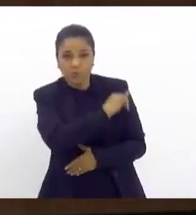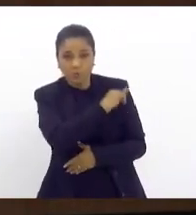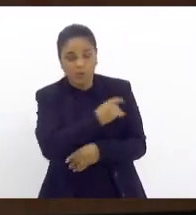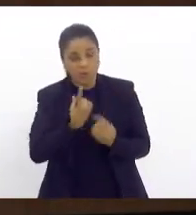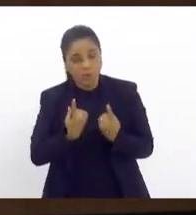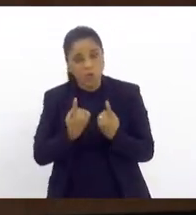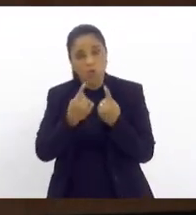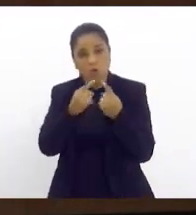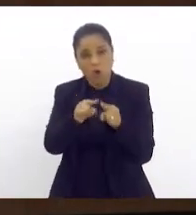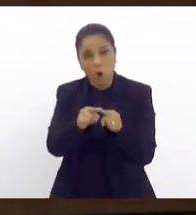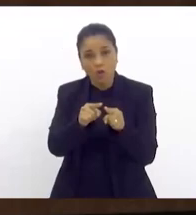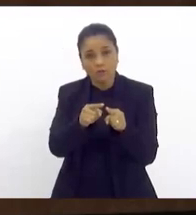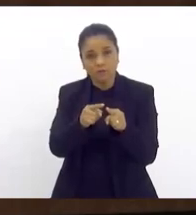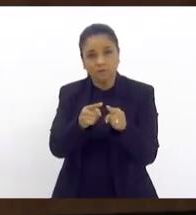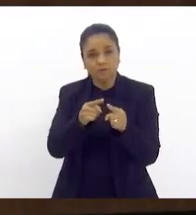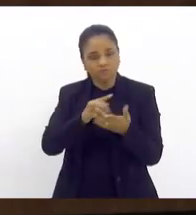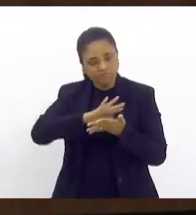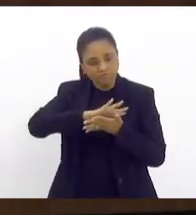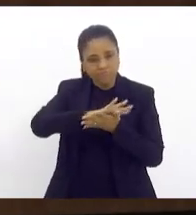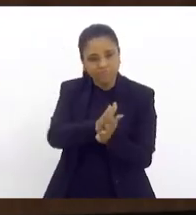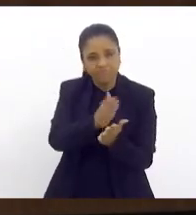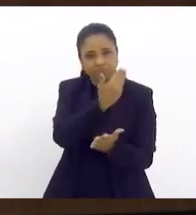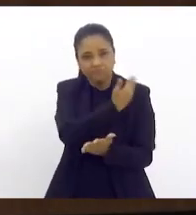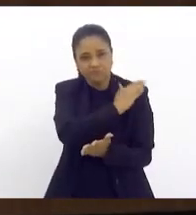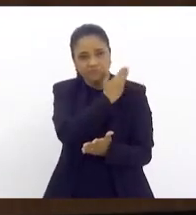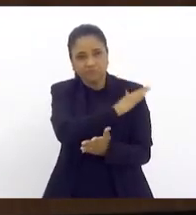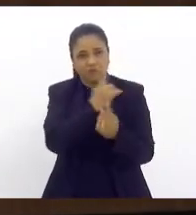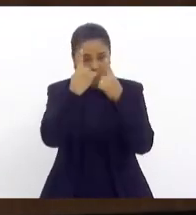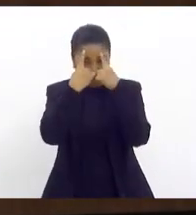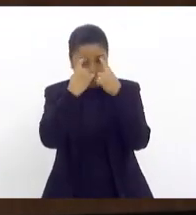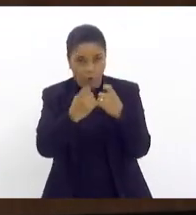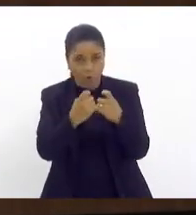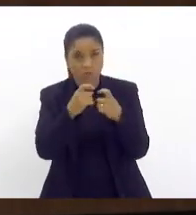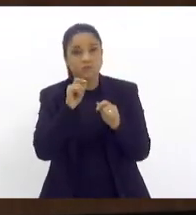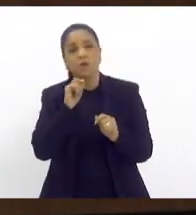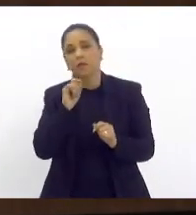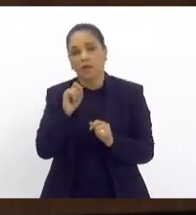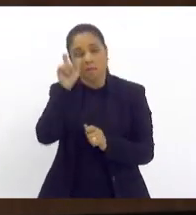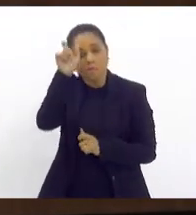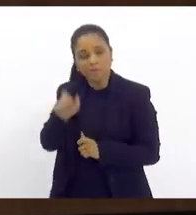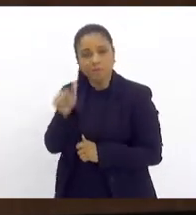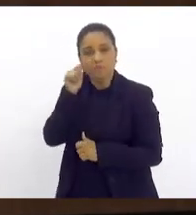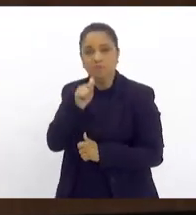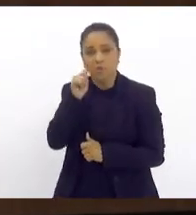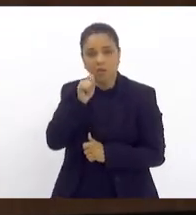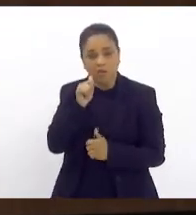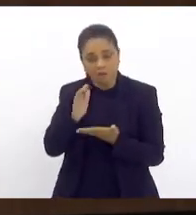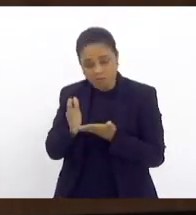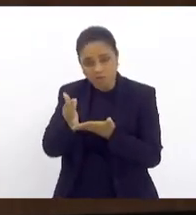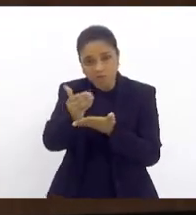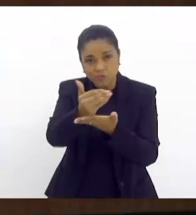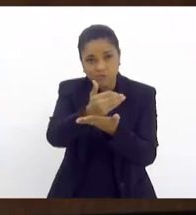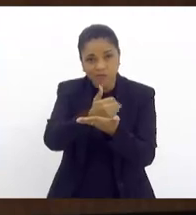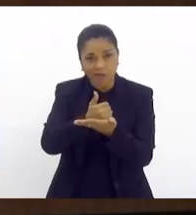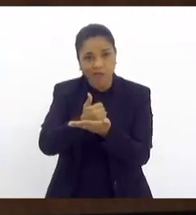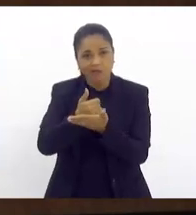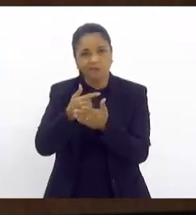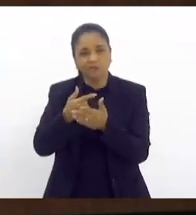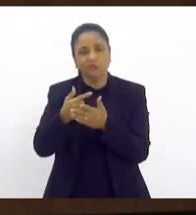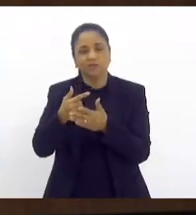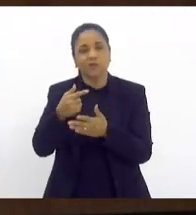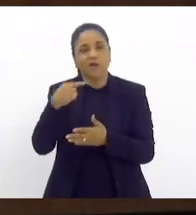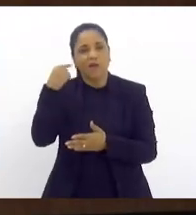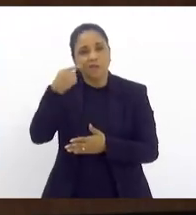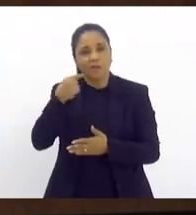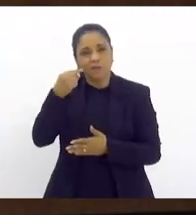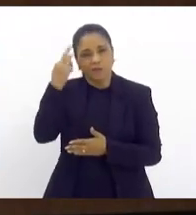combate a toda forma de discriminação e violência fala especialmente dos dados que é a deputada que me antecedeu Renato da Souza